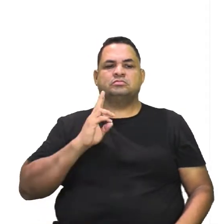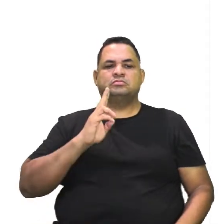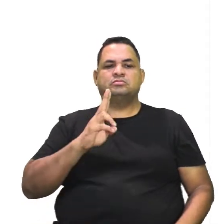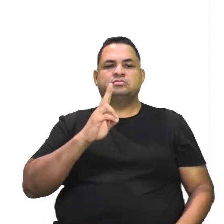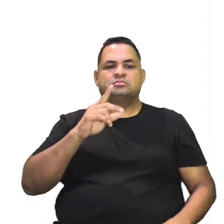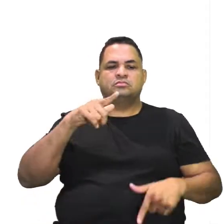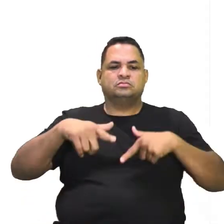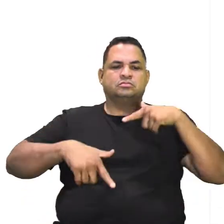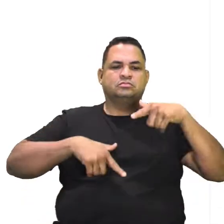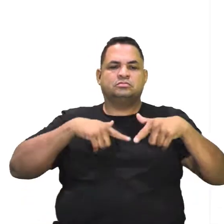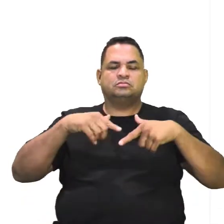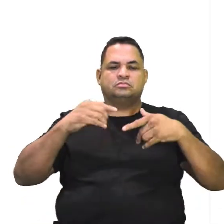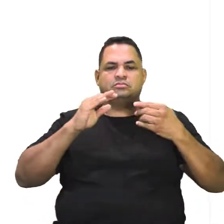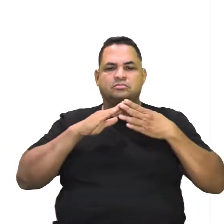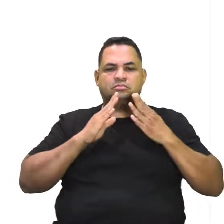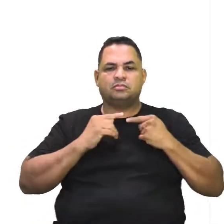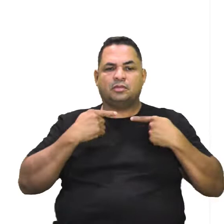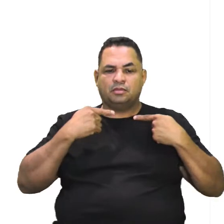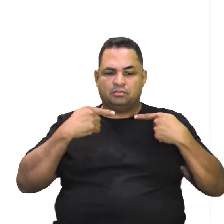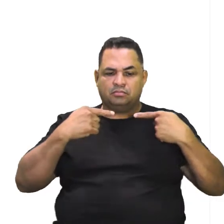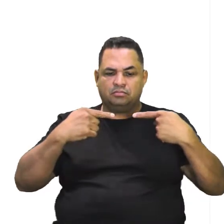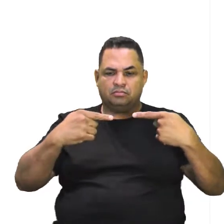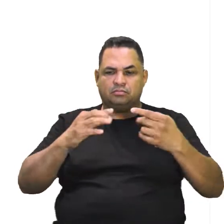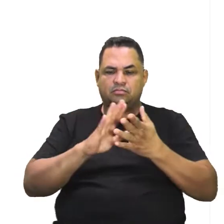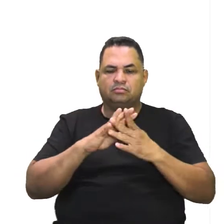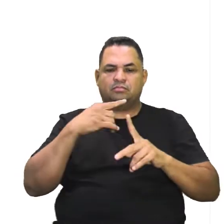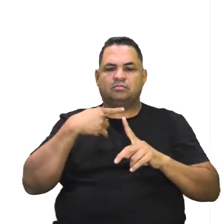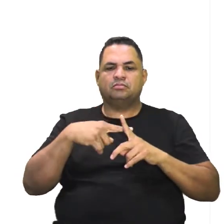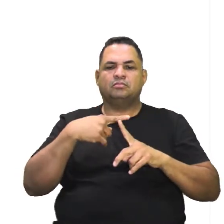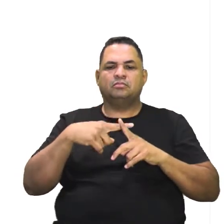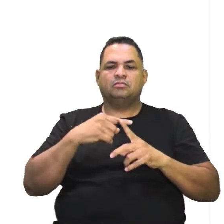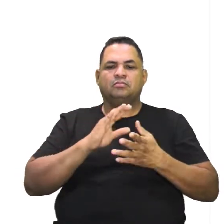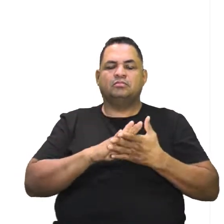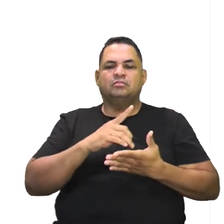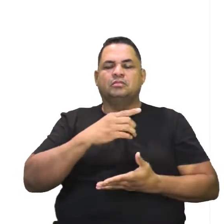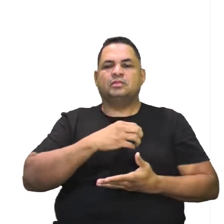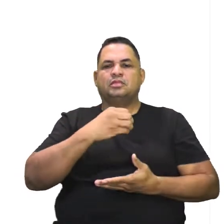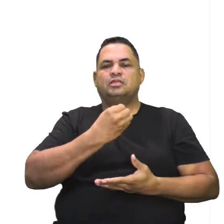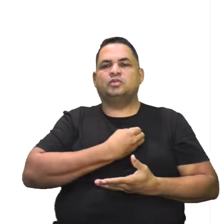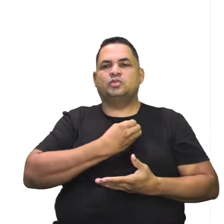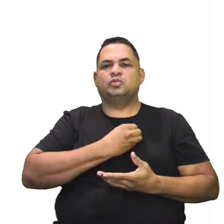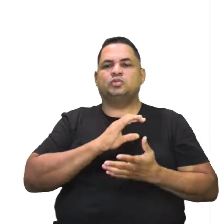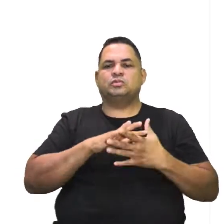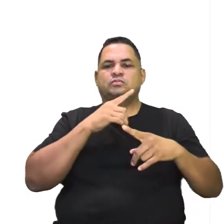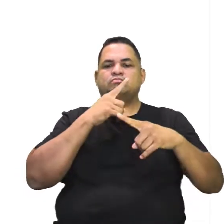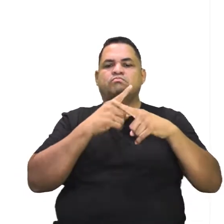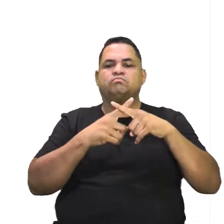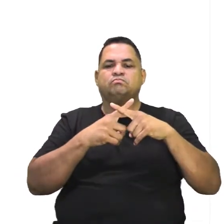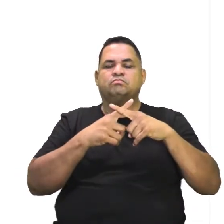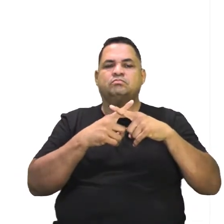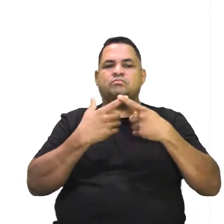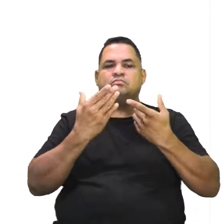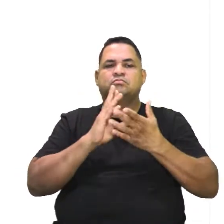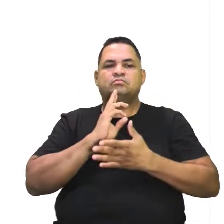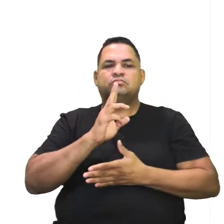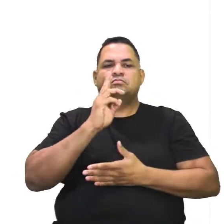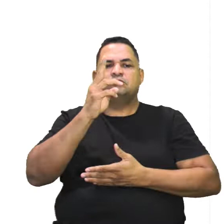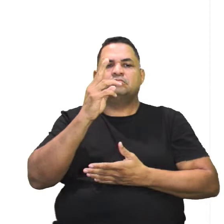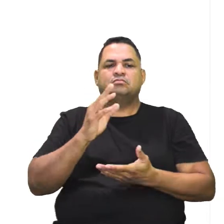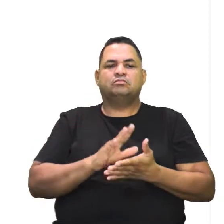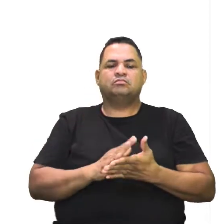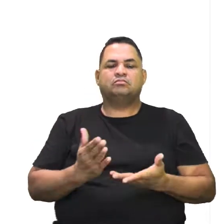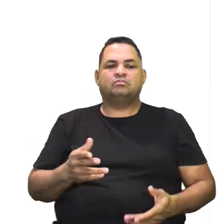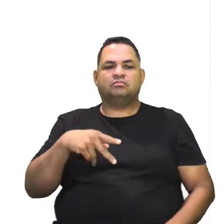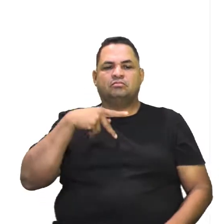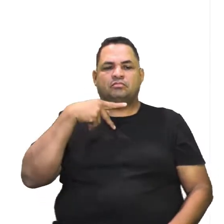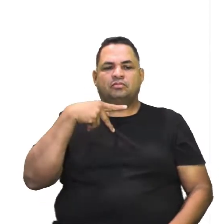sempre vão trabalhar de forma paralela. Por quê? Nós vamos ter um valor que vai multiplicar, que vai aumentar de forma constante.